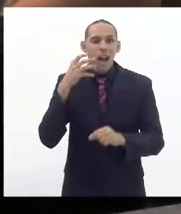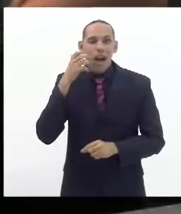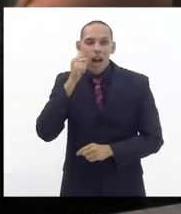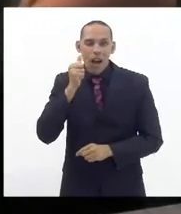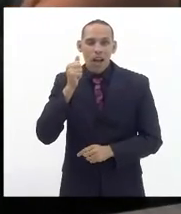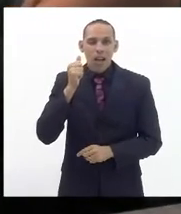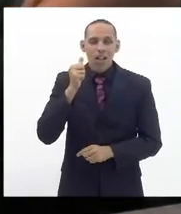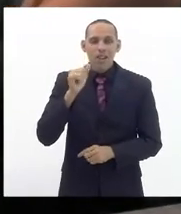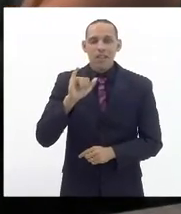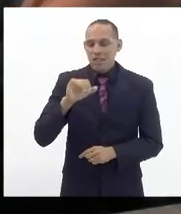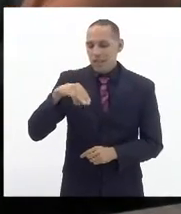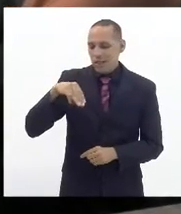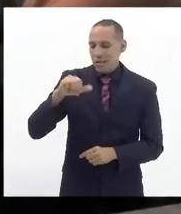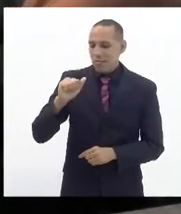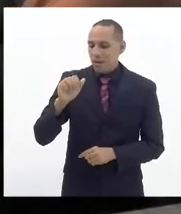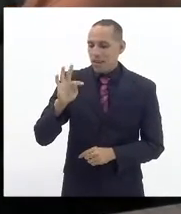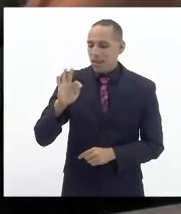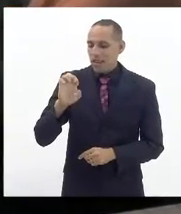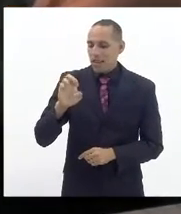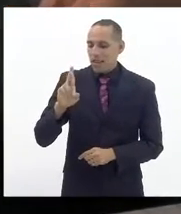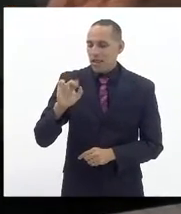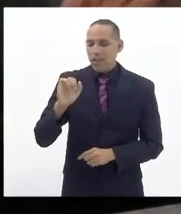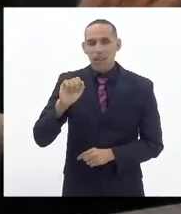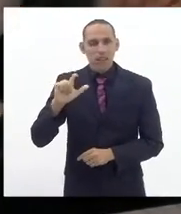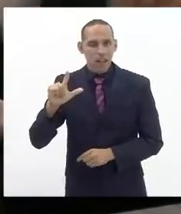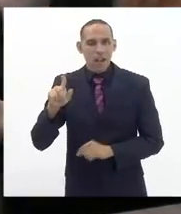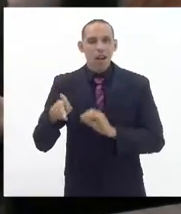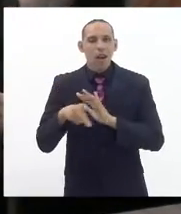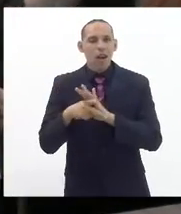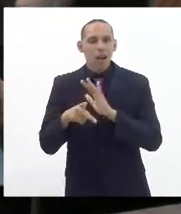imaterial do Estado do Rio de Janeiro